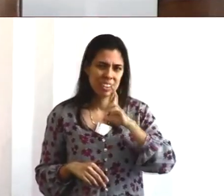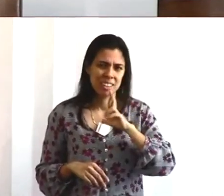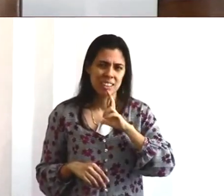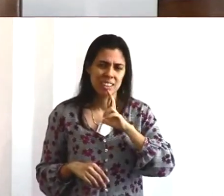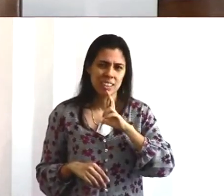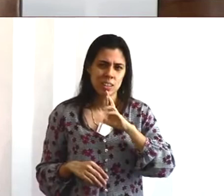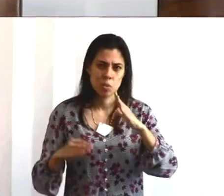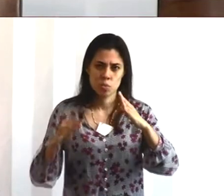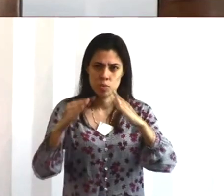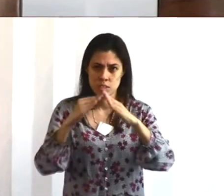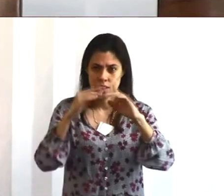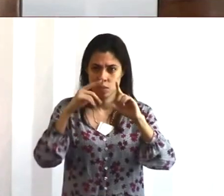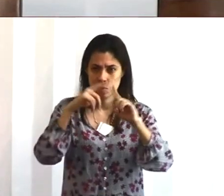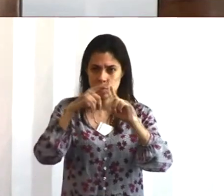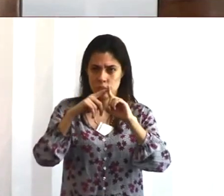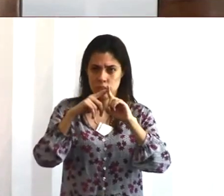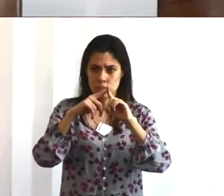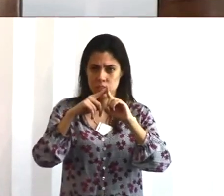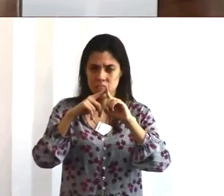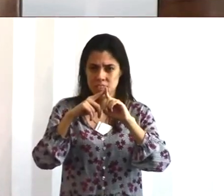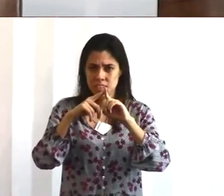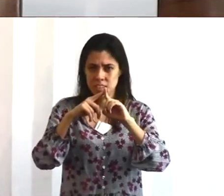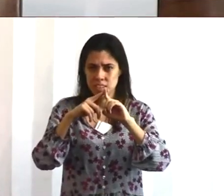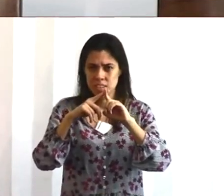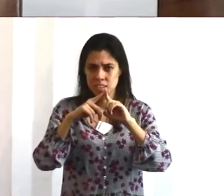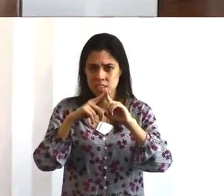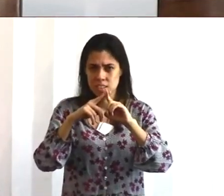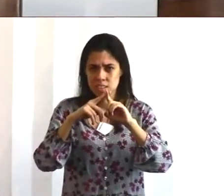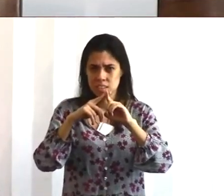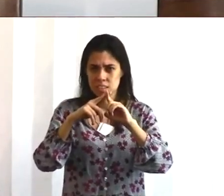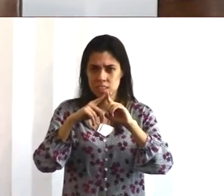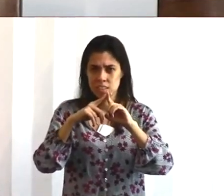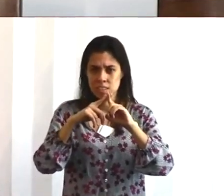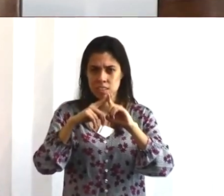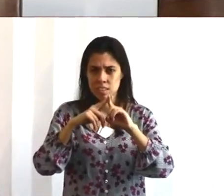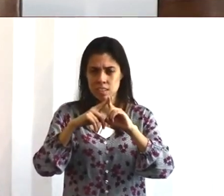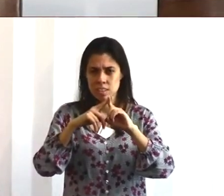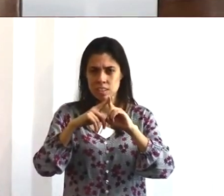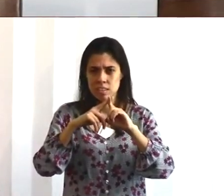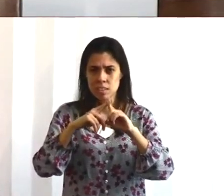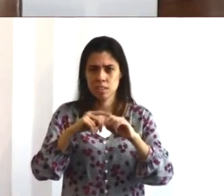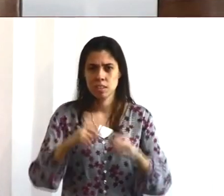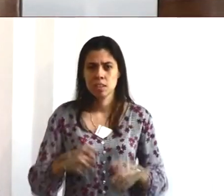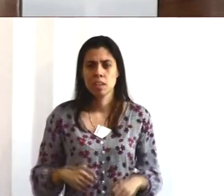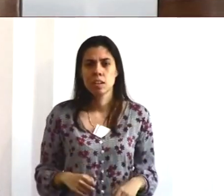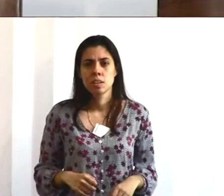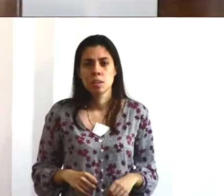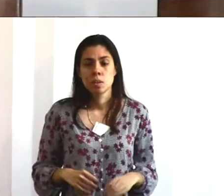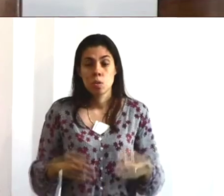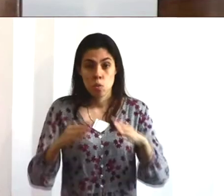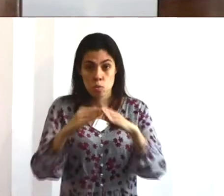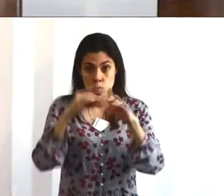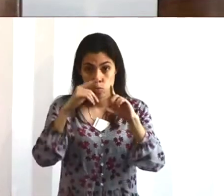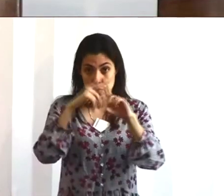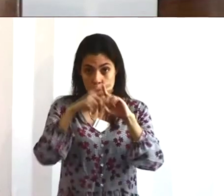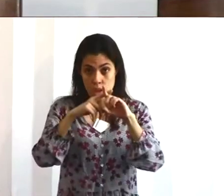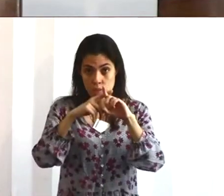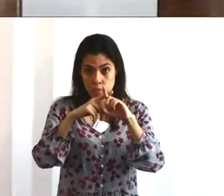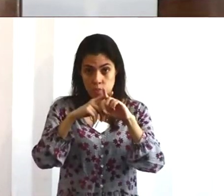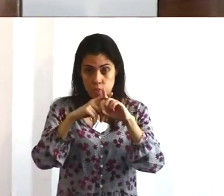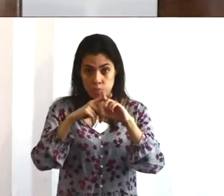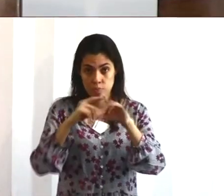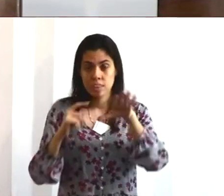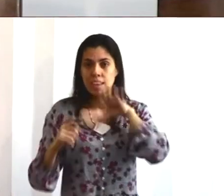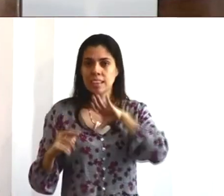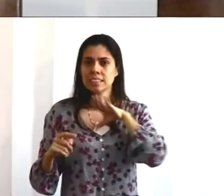e o santuário descrito aqui pelo salmista é o santuário que se faz presente em Jerusalém. Deus era o